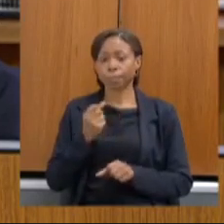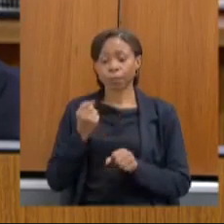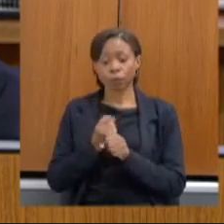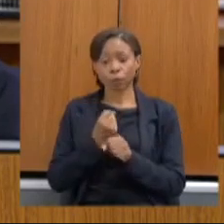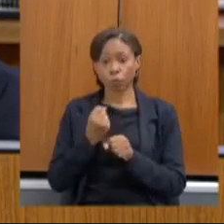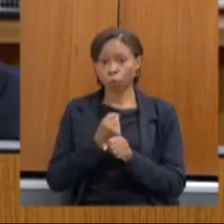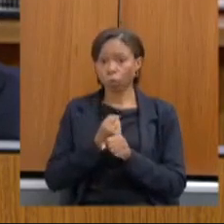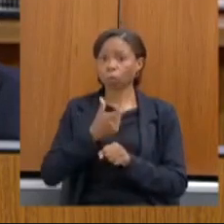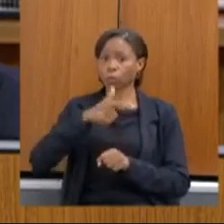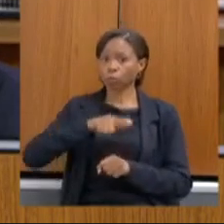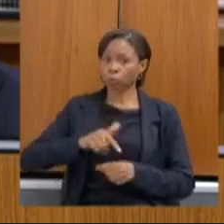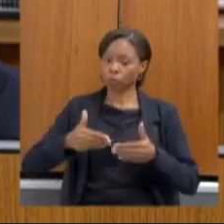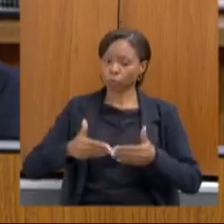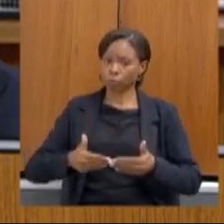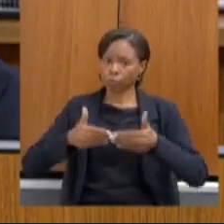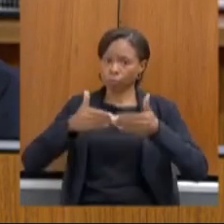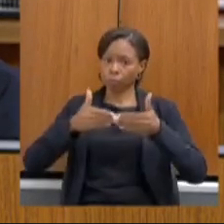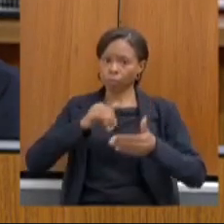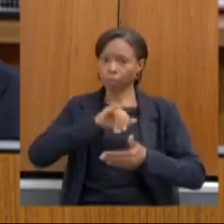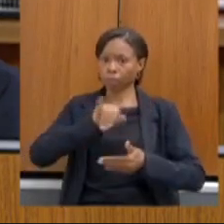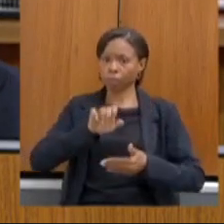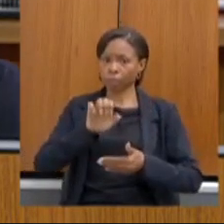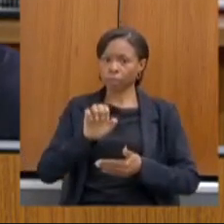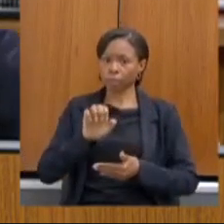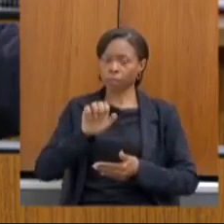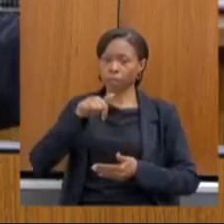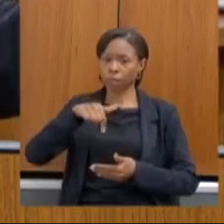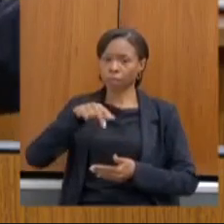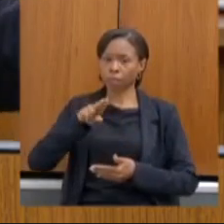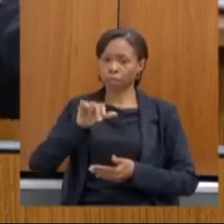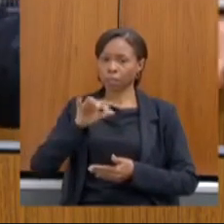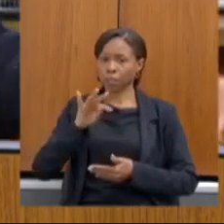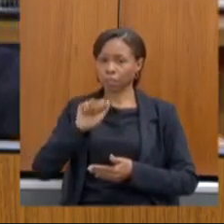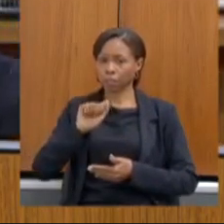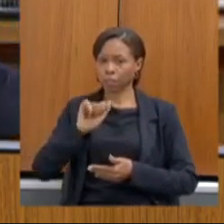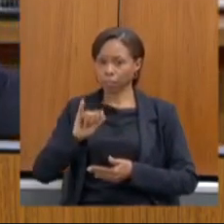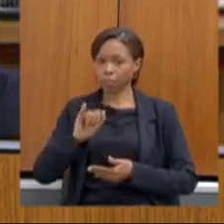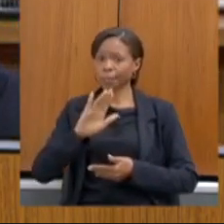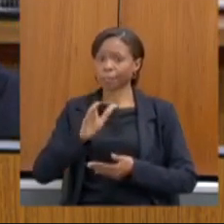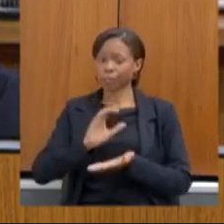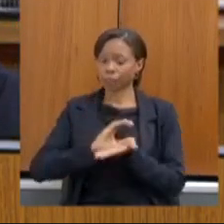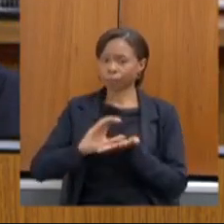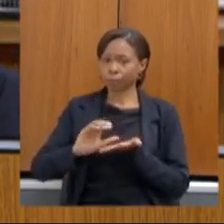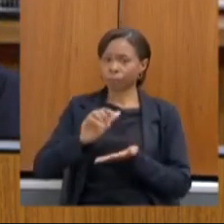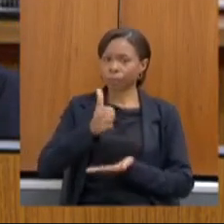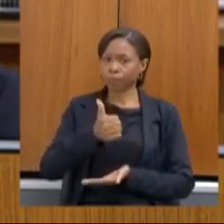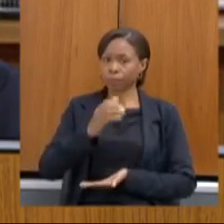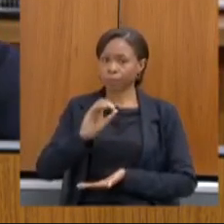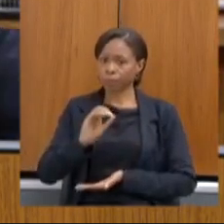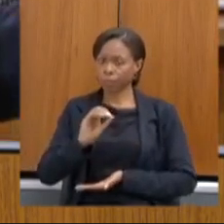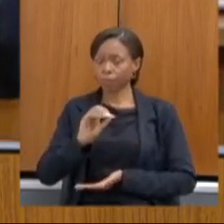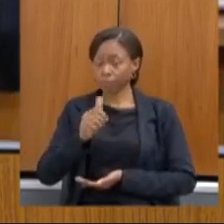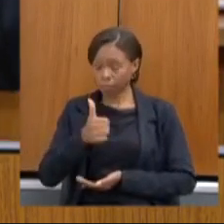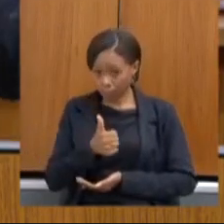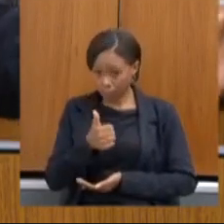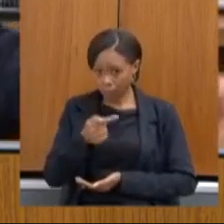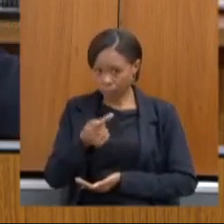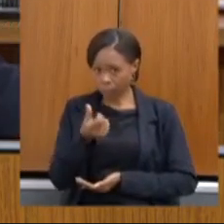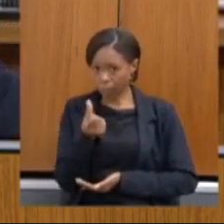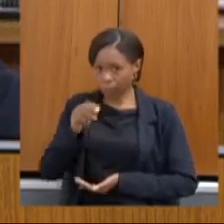barragem que tá aí a obra do dia que tá aí já foi vestido 176 milhões de reais